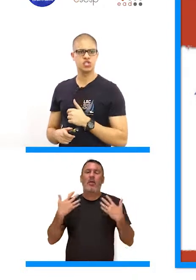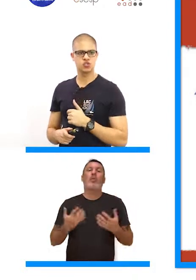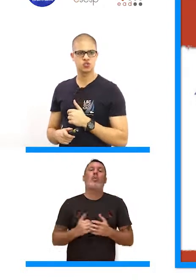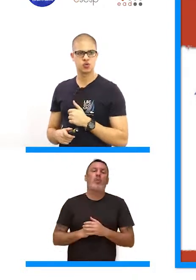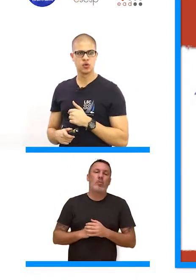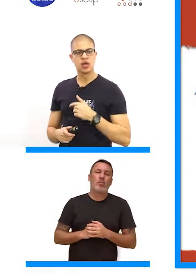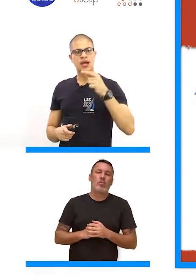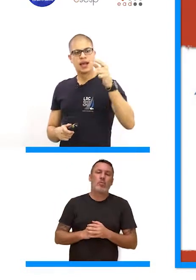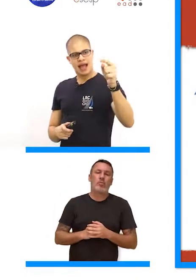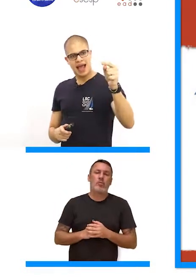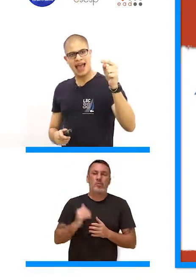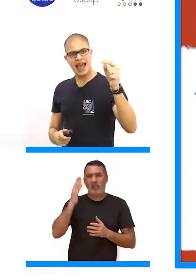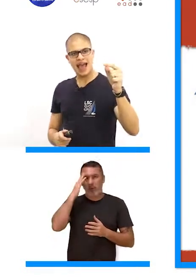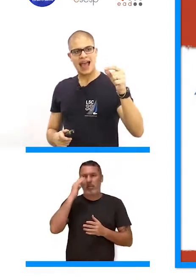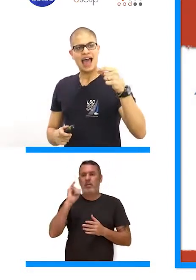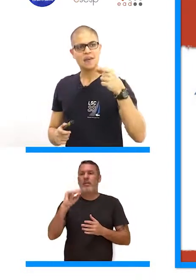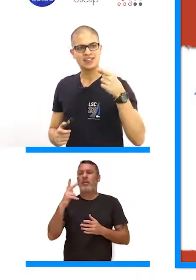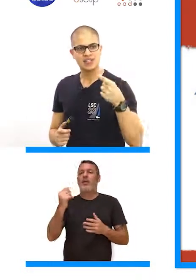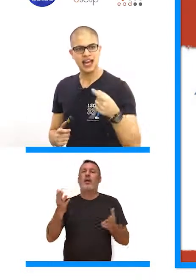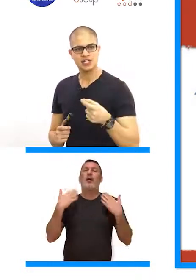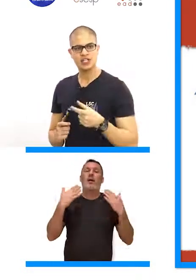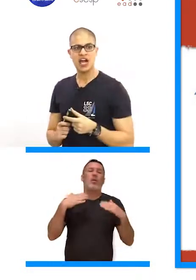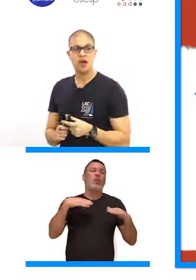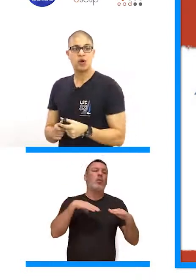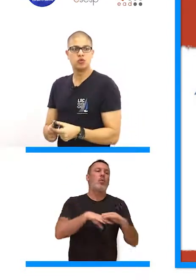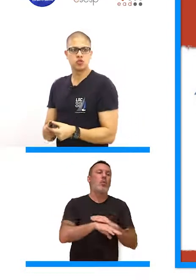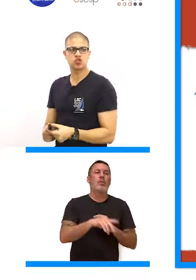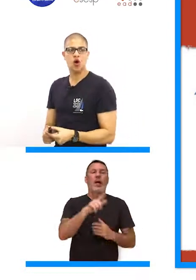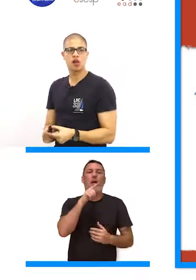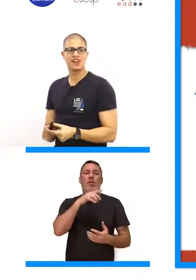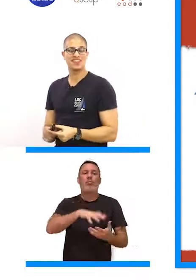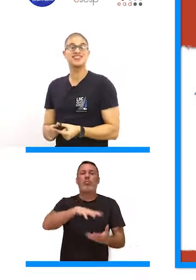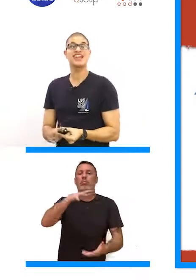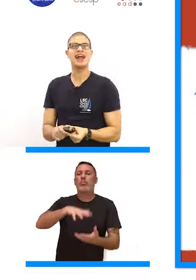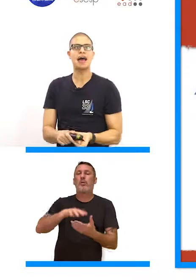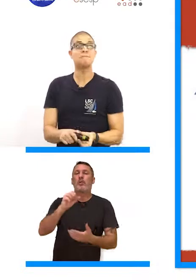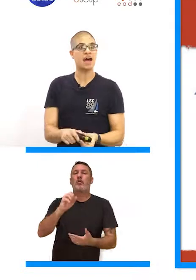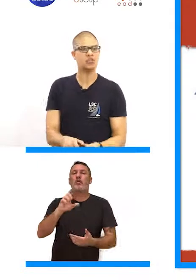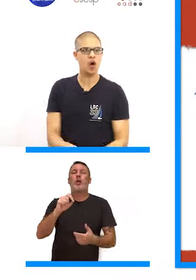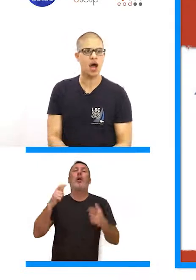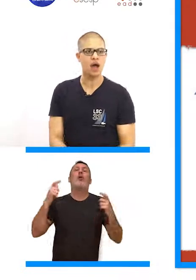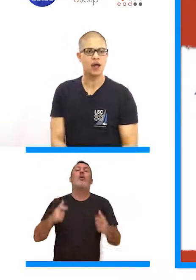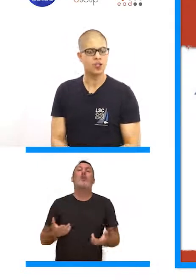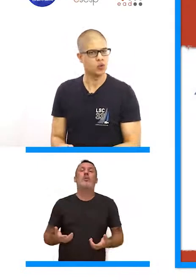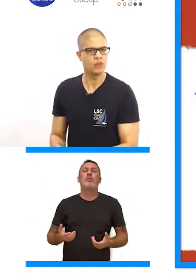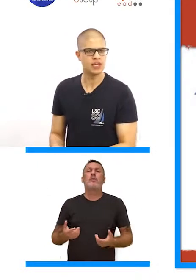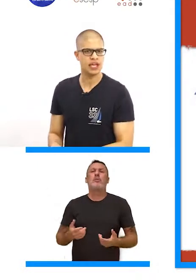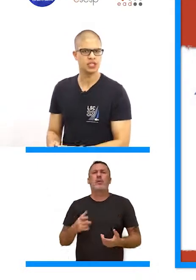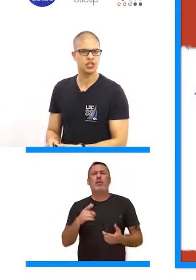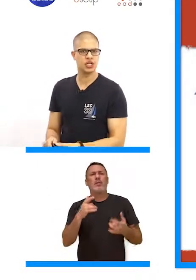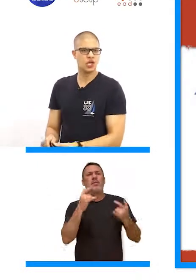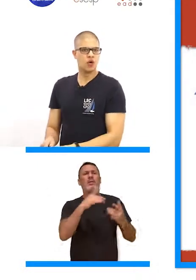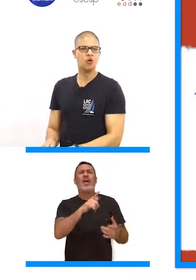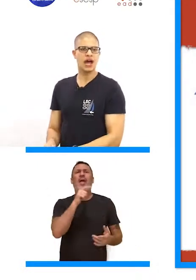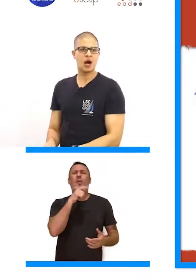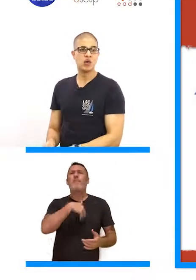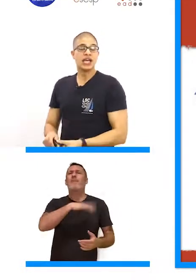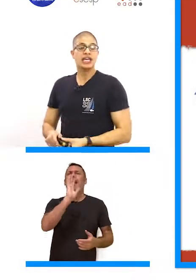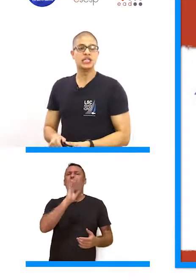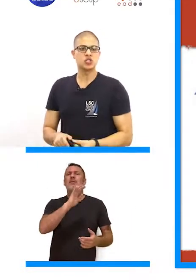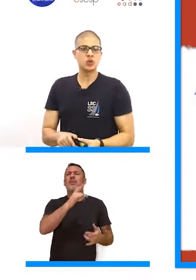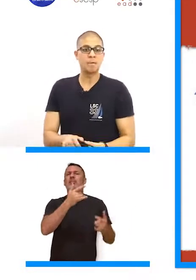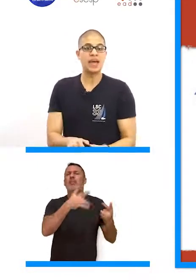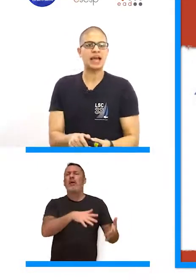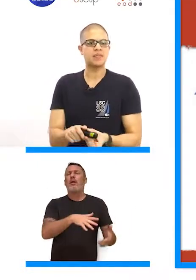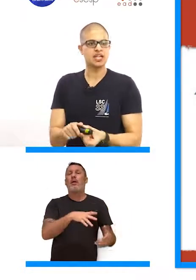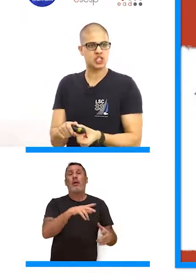consequência disso? A armazenagem de água no solo será maior no ambiente rural